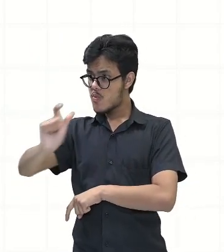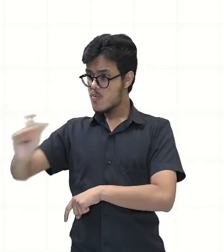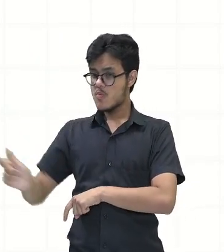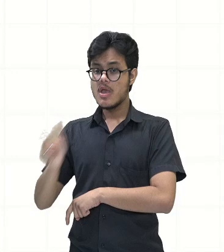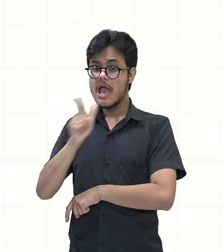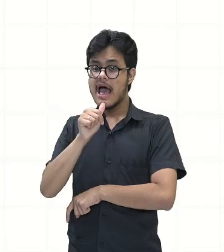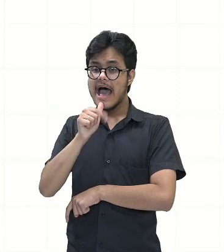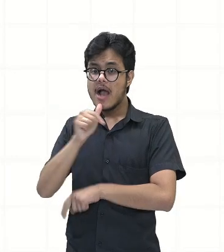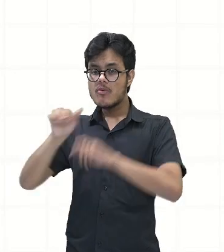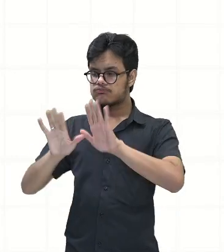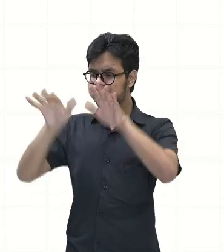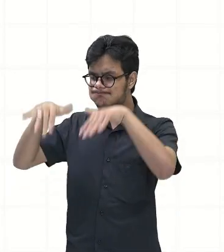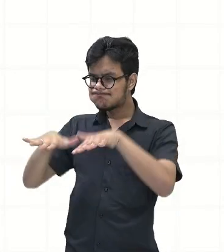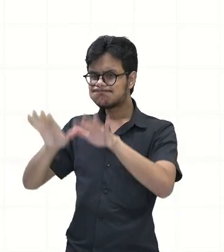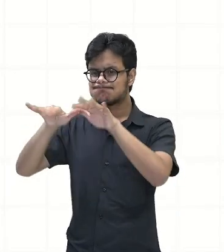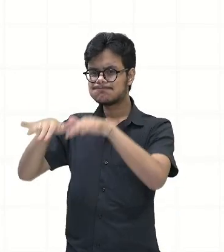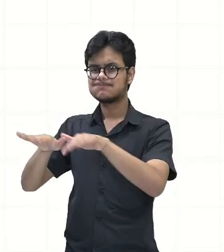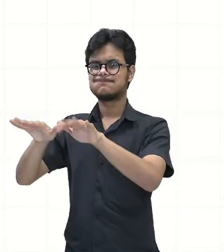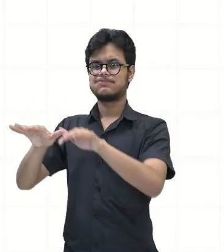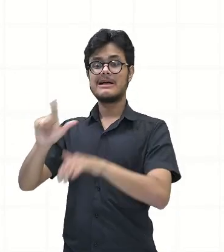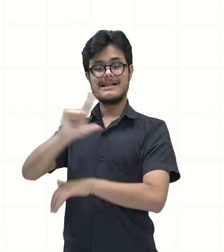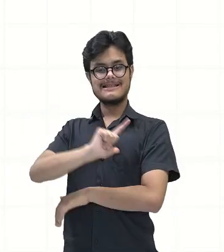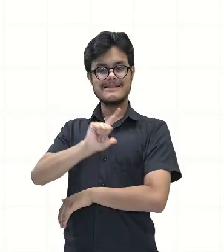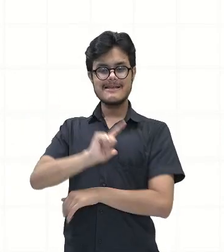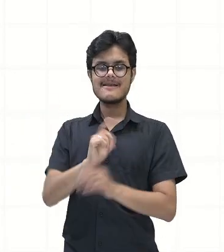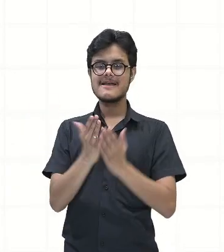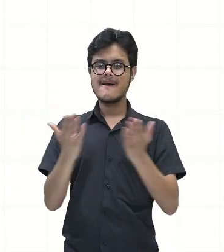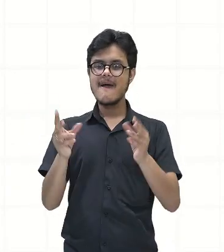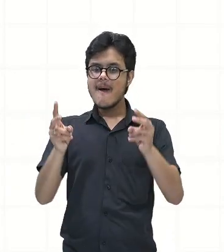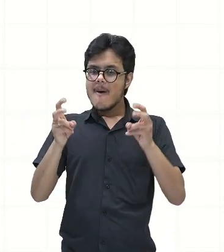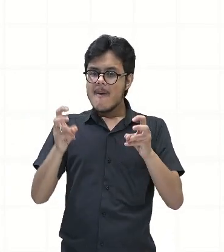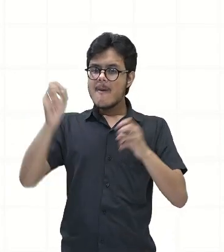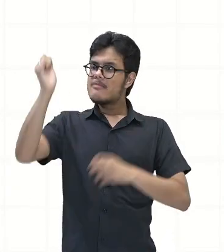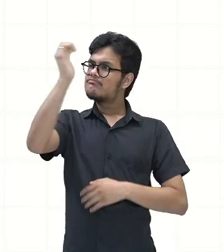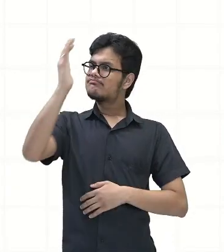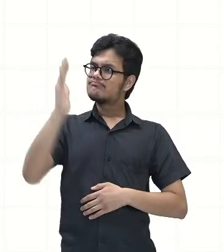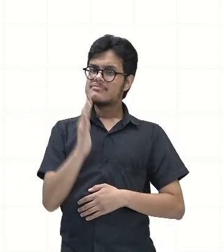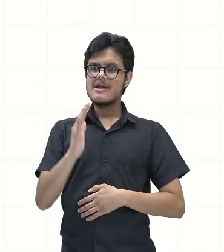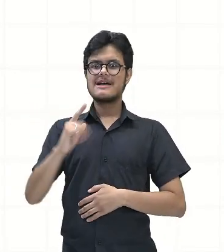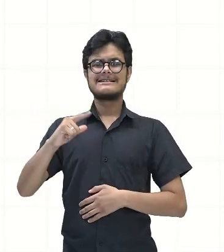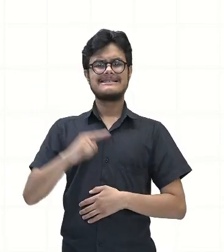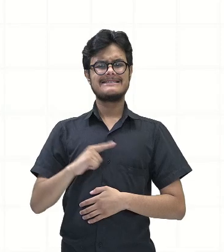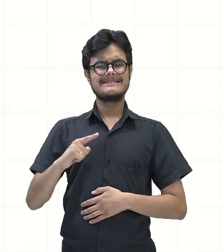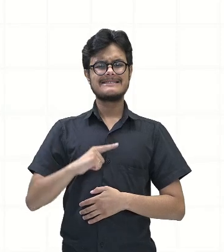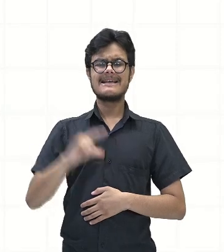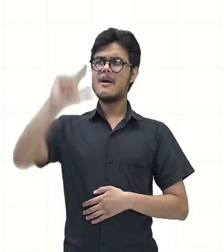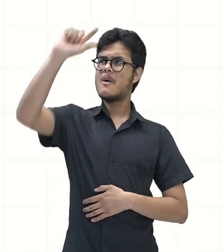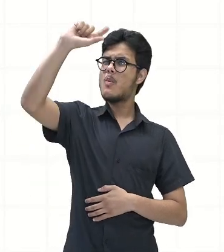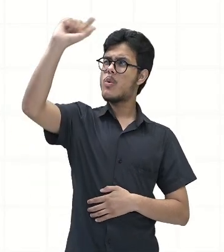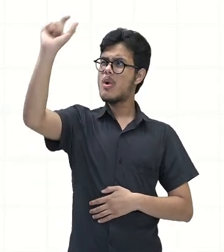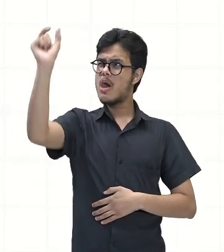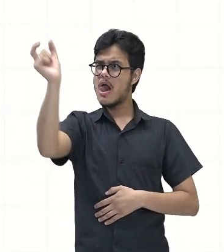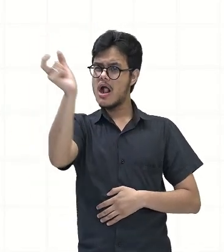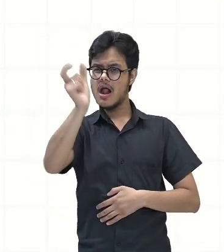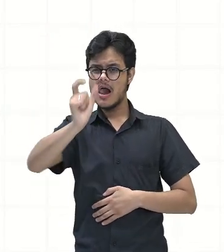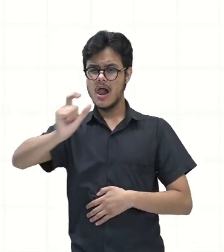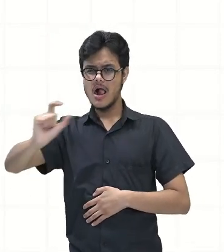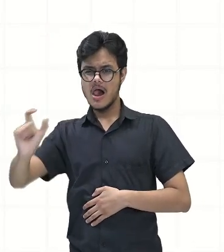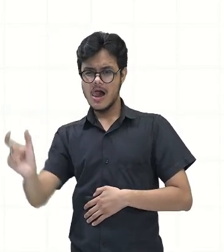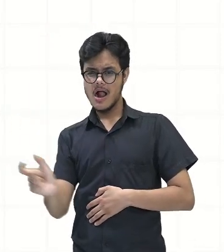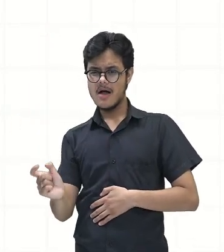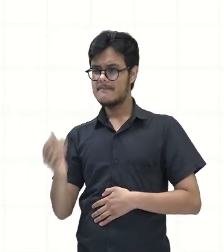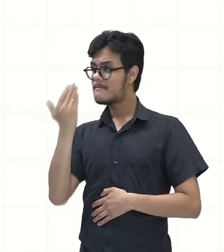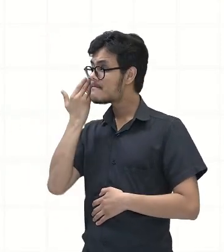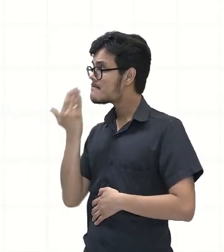litorânea. E aí, a gente vai ver que o Brasil, ele tem um extenso litoral, que é essa parte